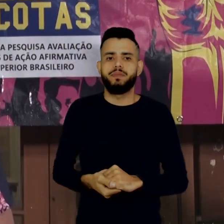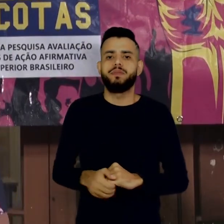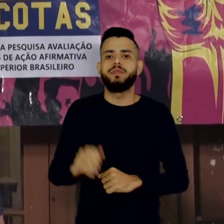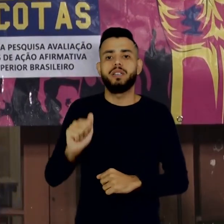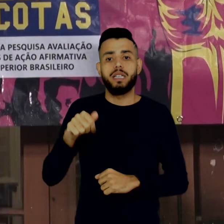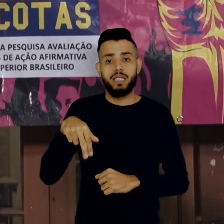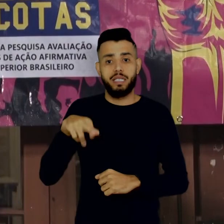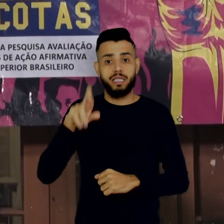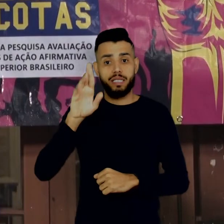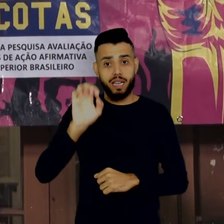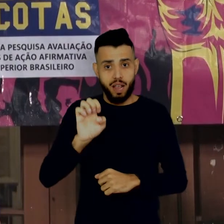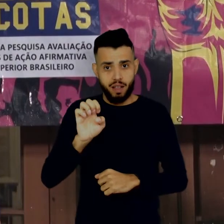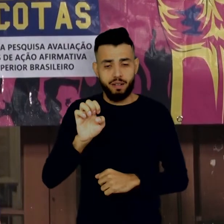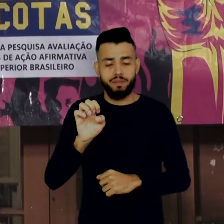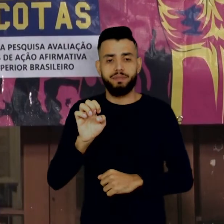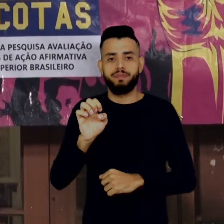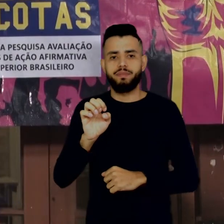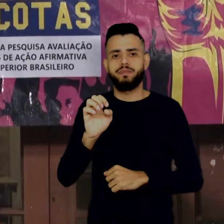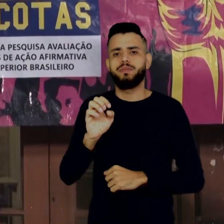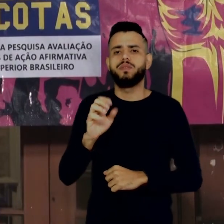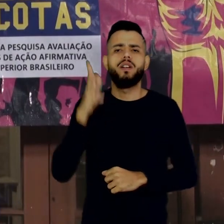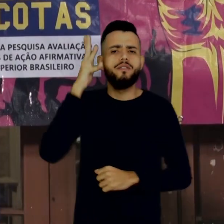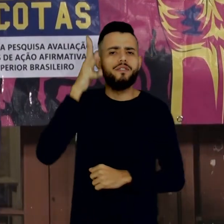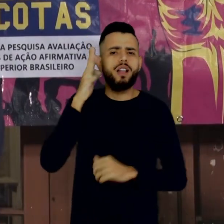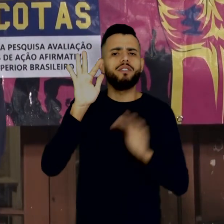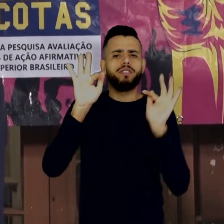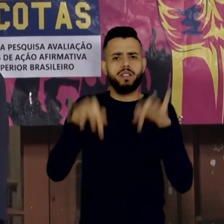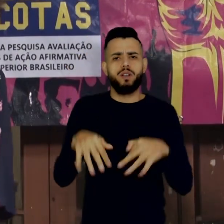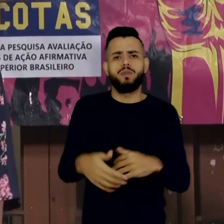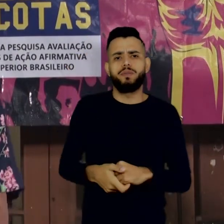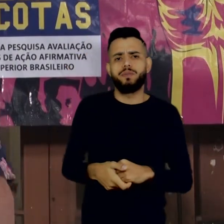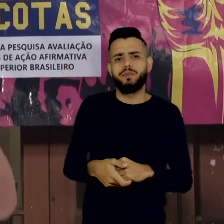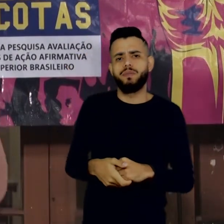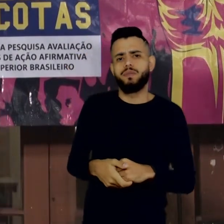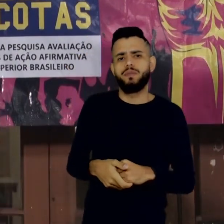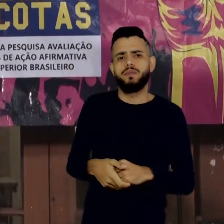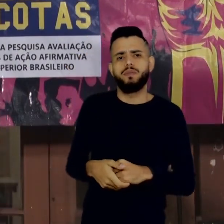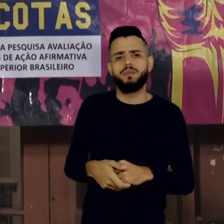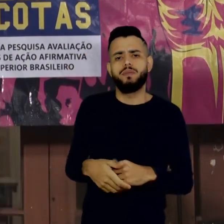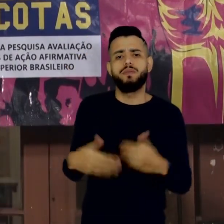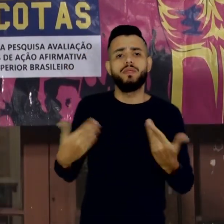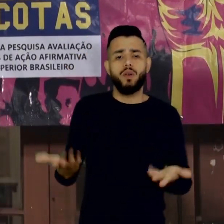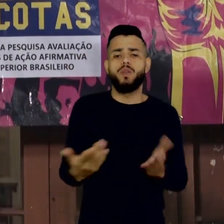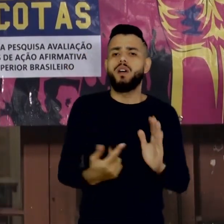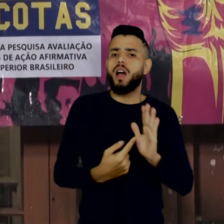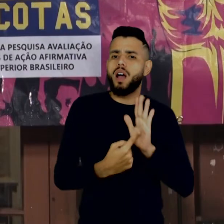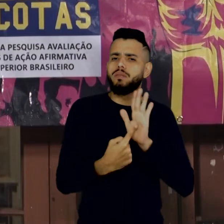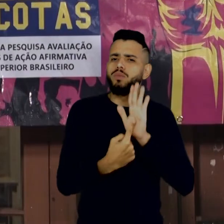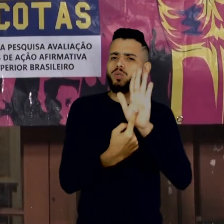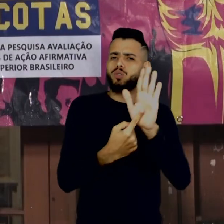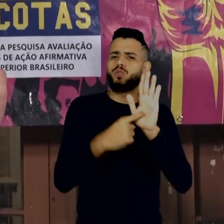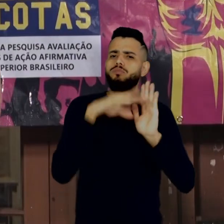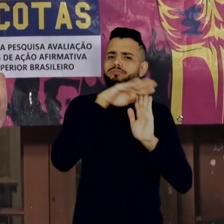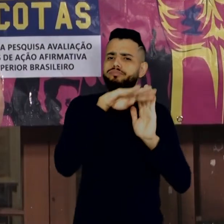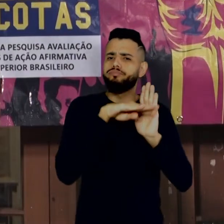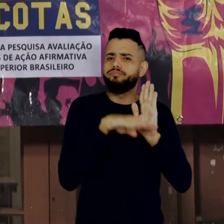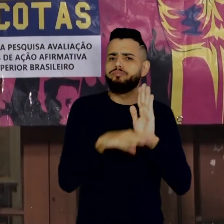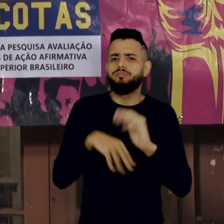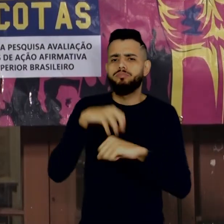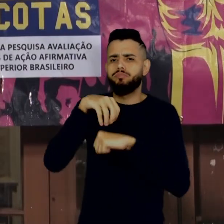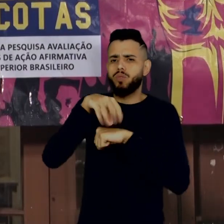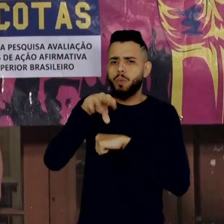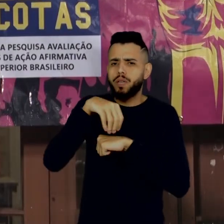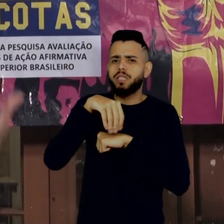Foi o André, naquela fala final dele. Bom, gente, a gente só destacou algumas das